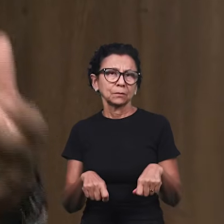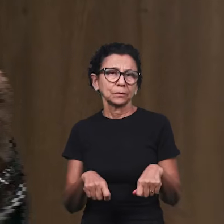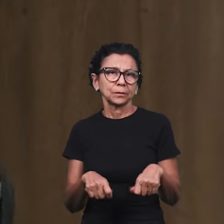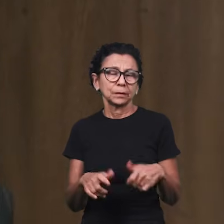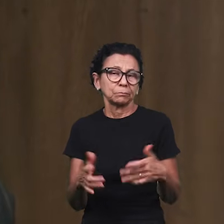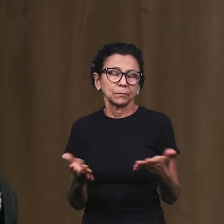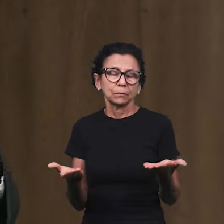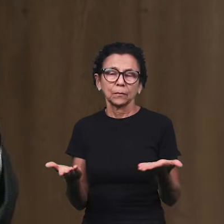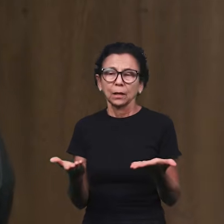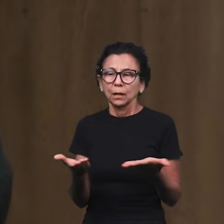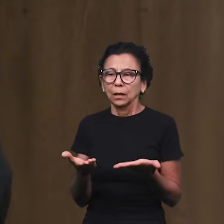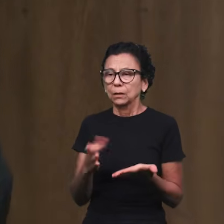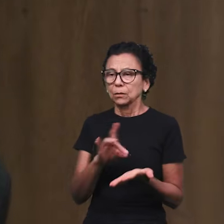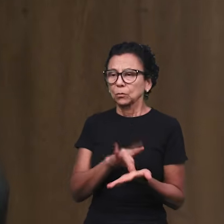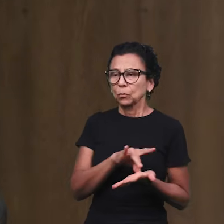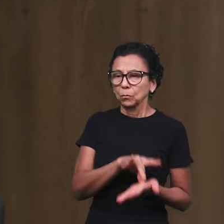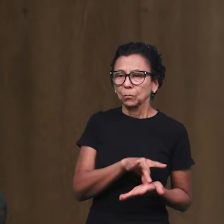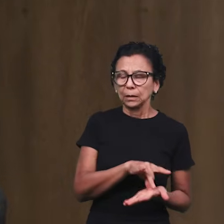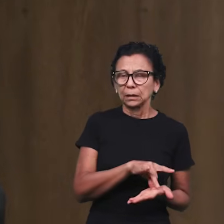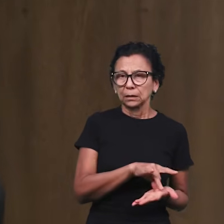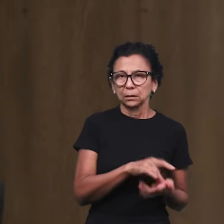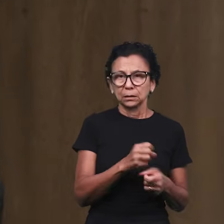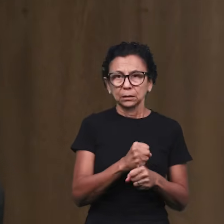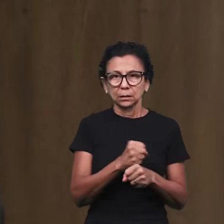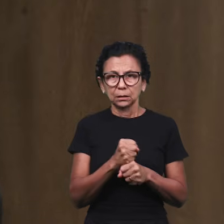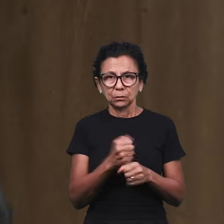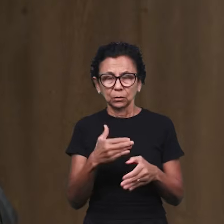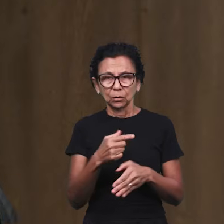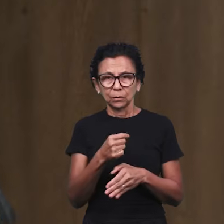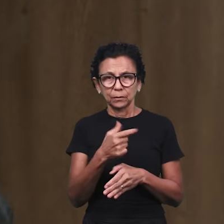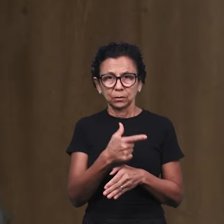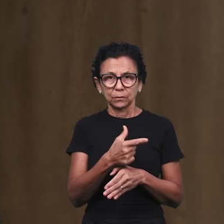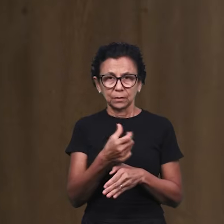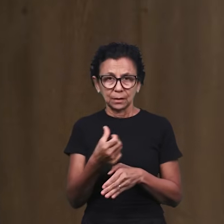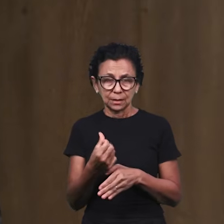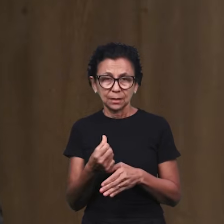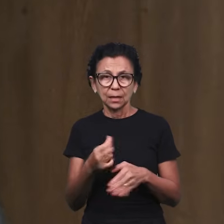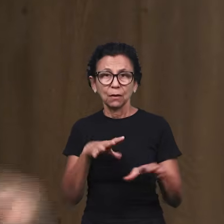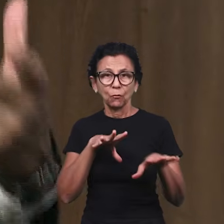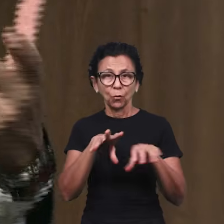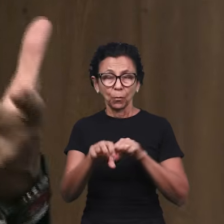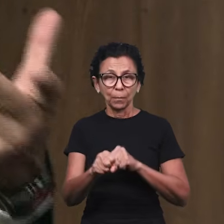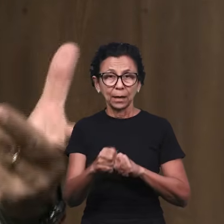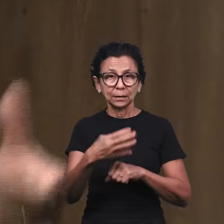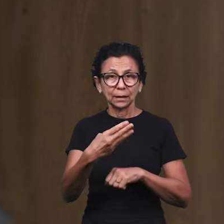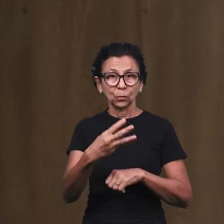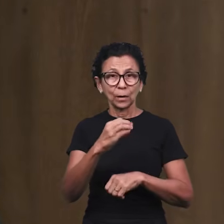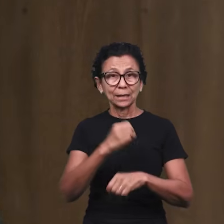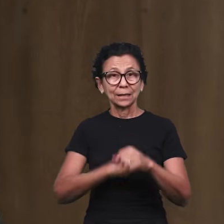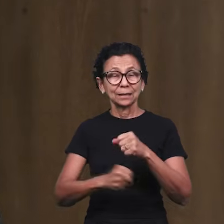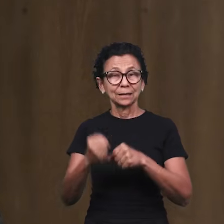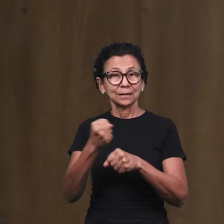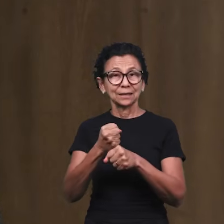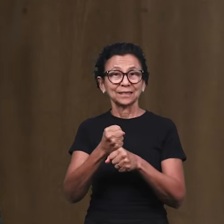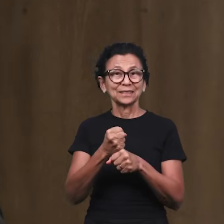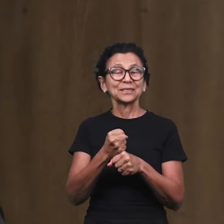Eu hoje, esse ano, eu fiz 40 anos de formado e há 40 anos